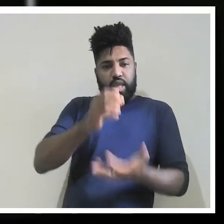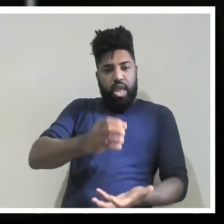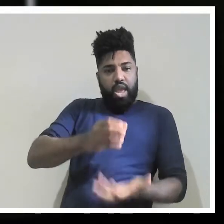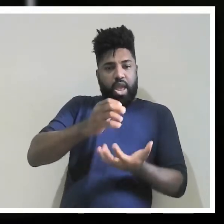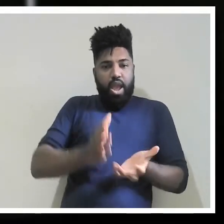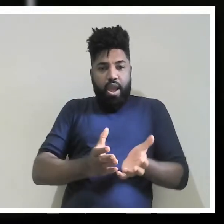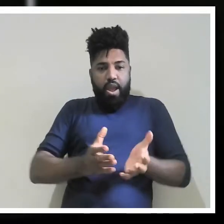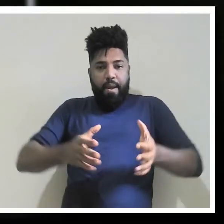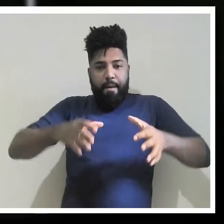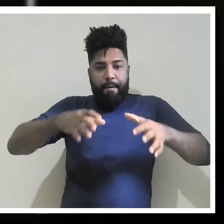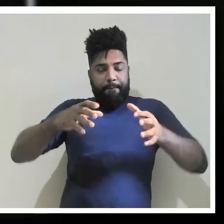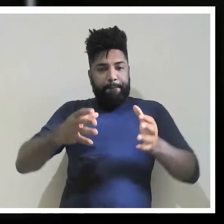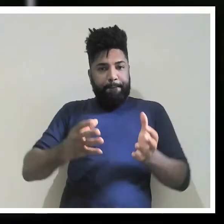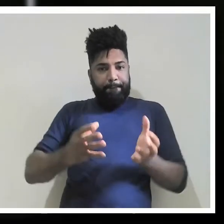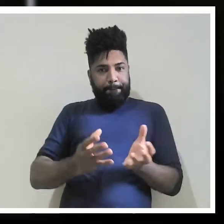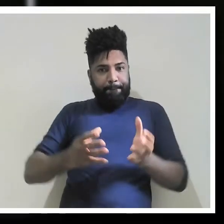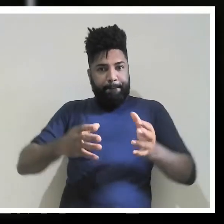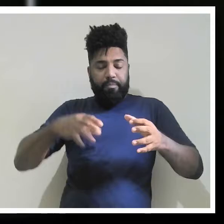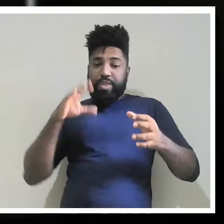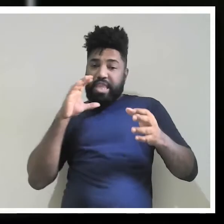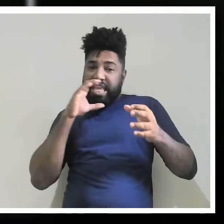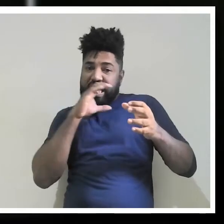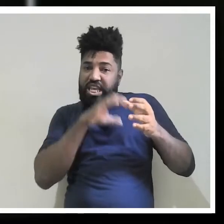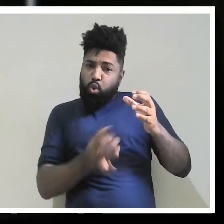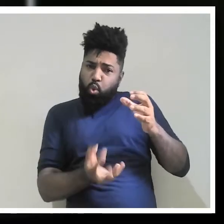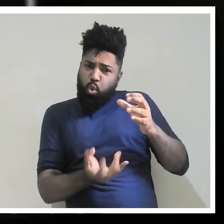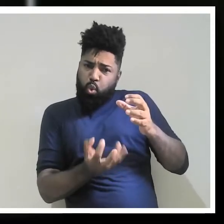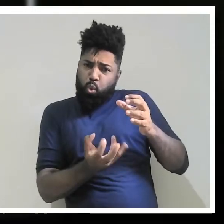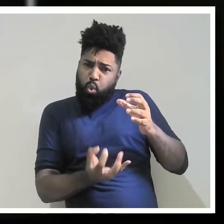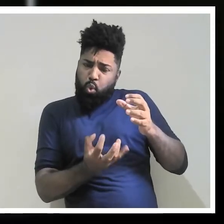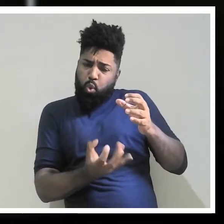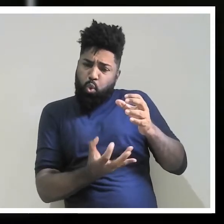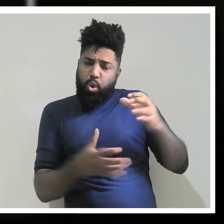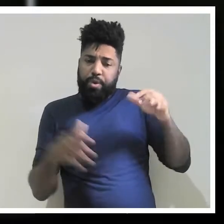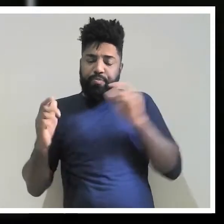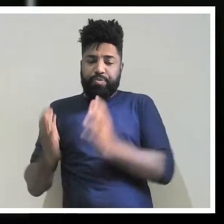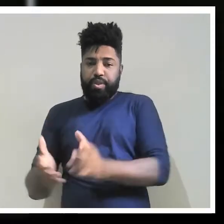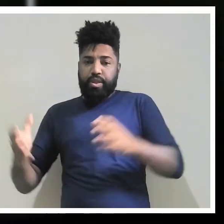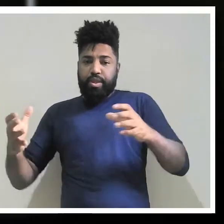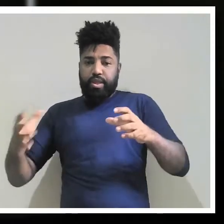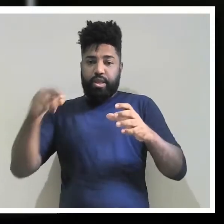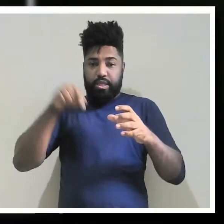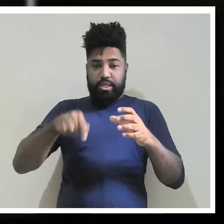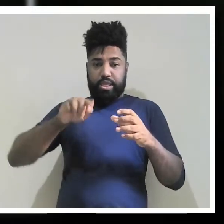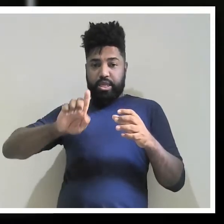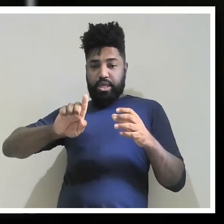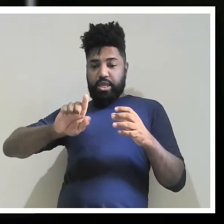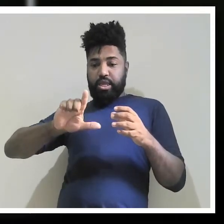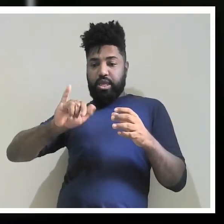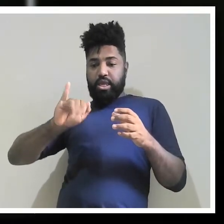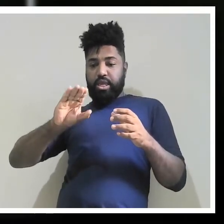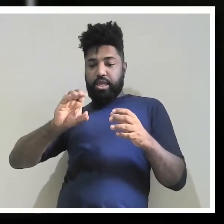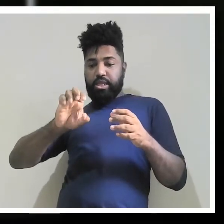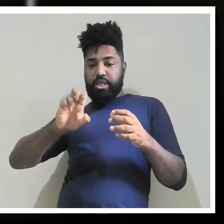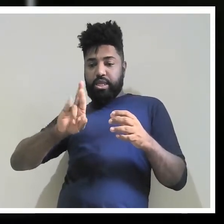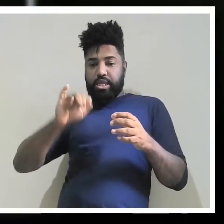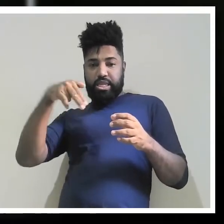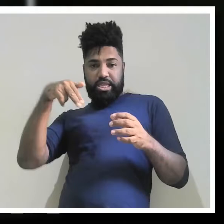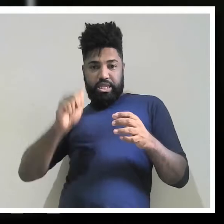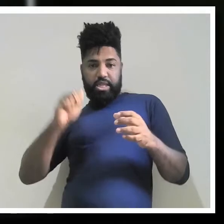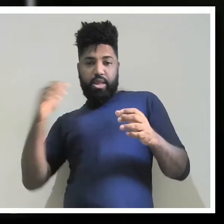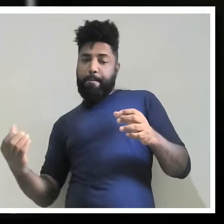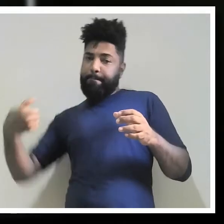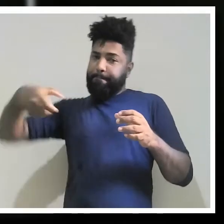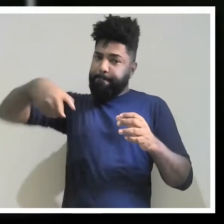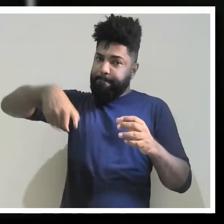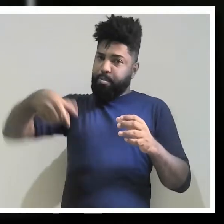banho de glicerina. Dentro do recipiente de porcelana já tem glicerina, a gente não mostrou, mas tem. Eu até vou colocar um pouquinho mais de glicerina só